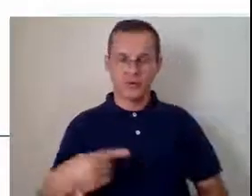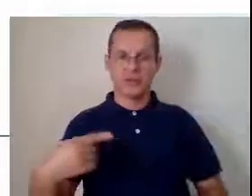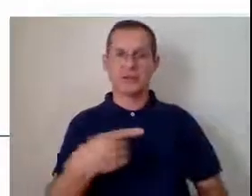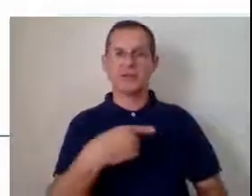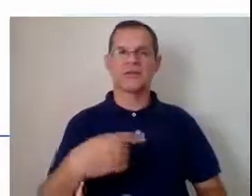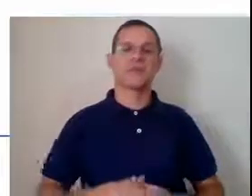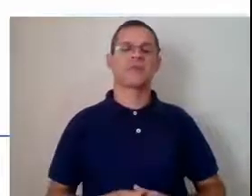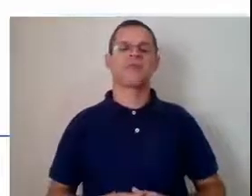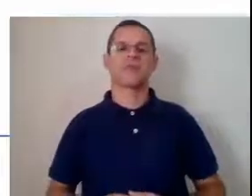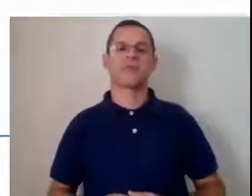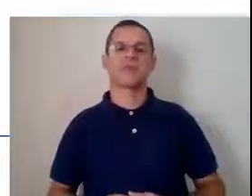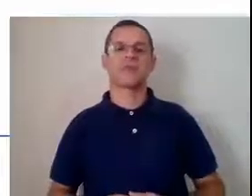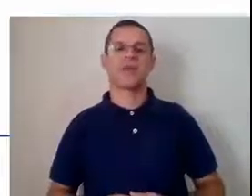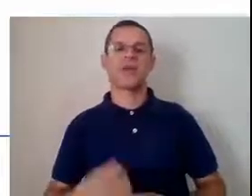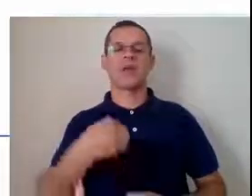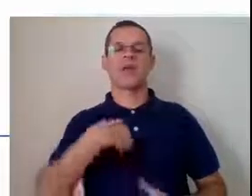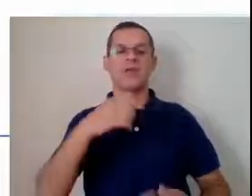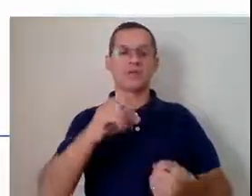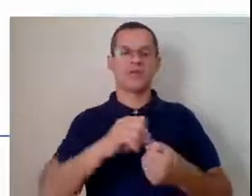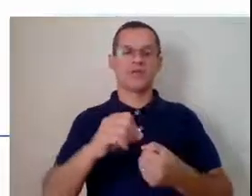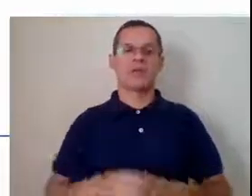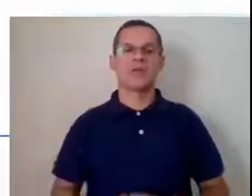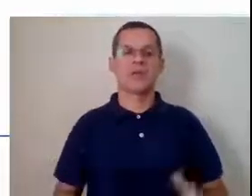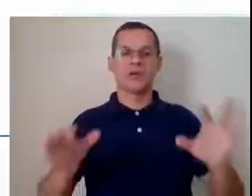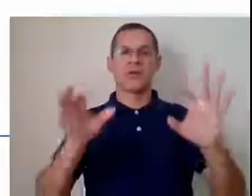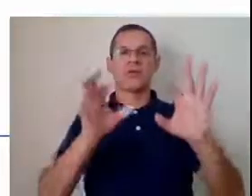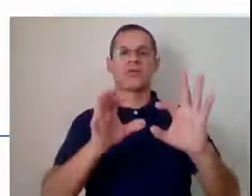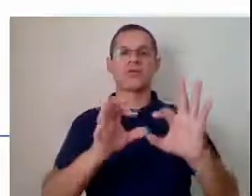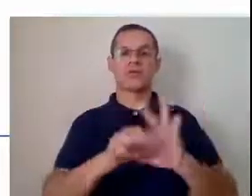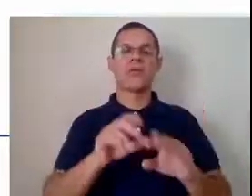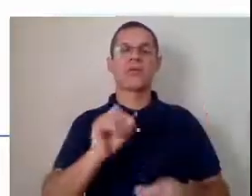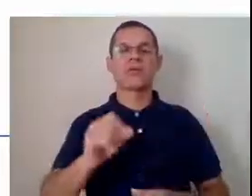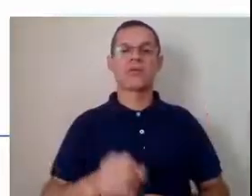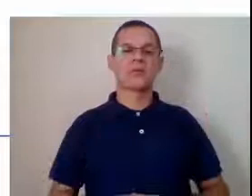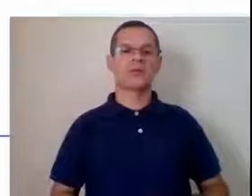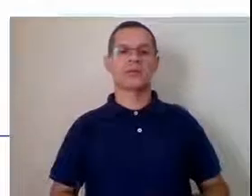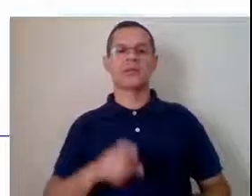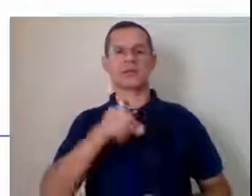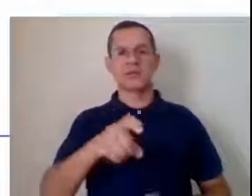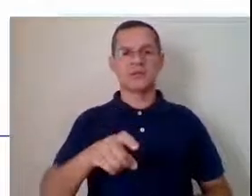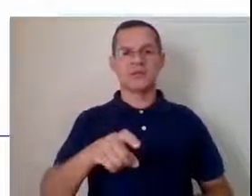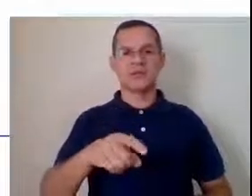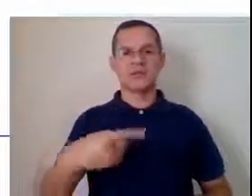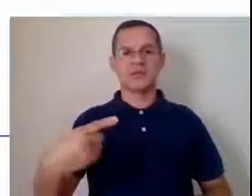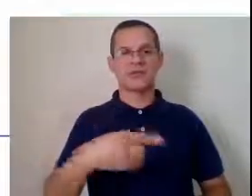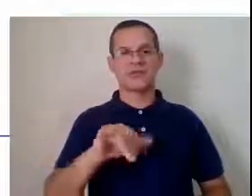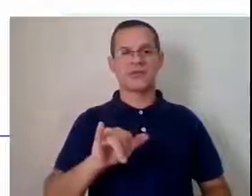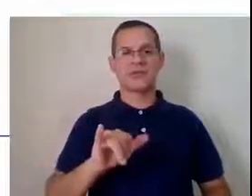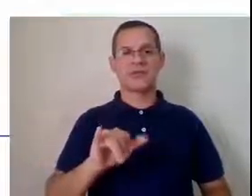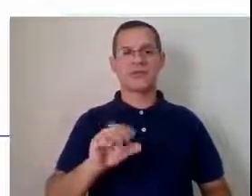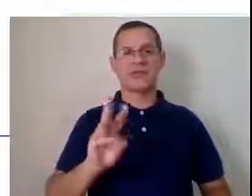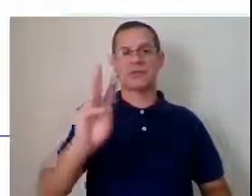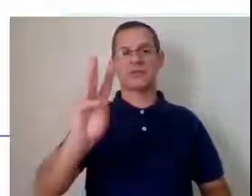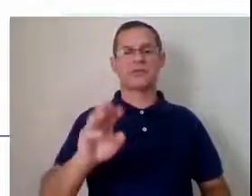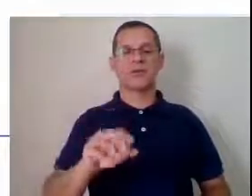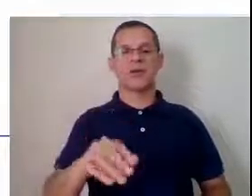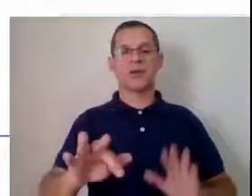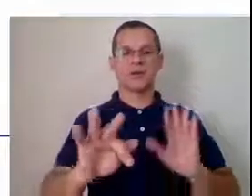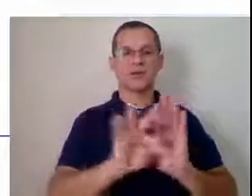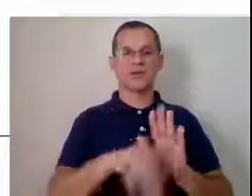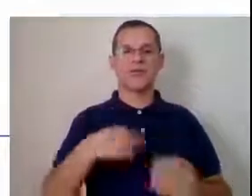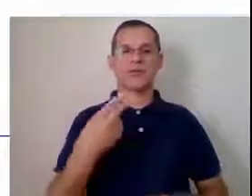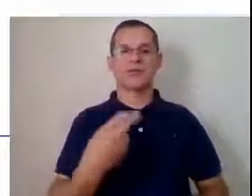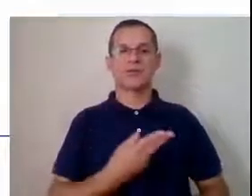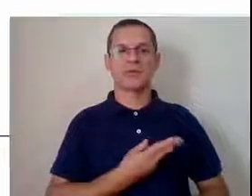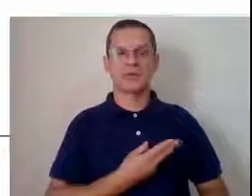diminuiu. E eu vou fazer a relação com o quê? X menos W. Então, aqui está a nossa fórmula